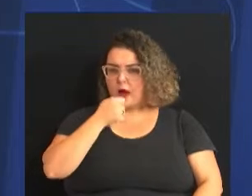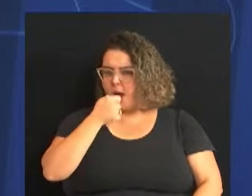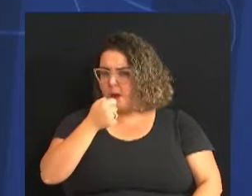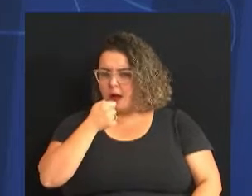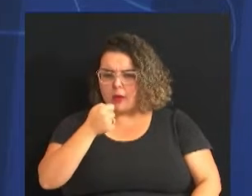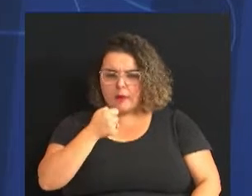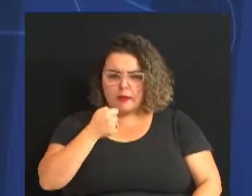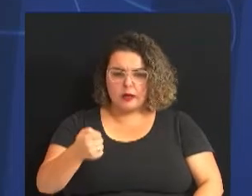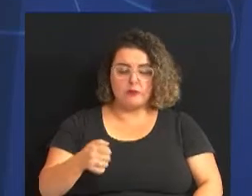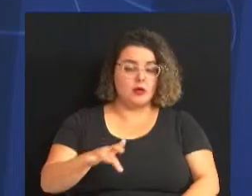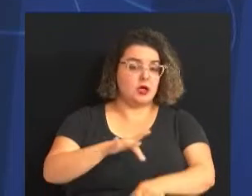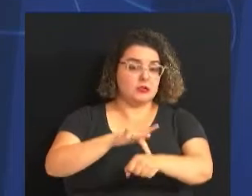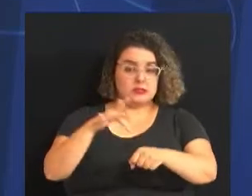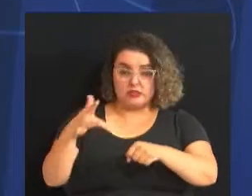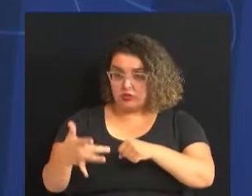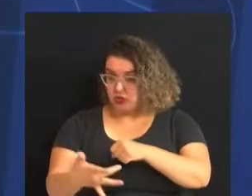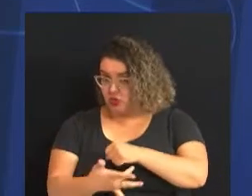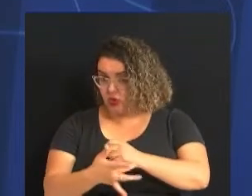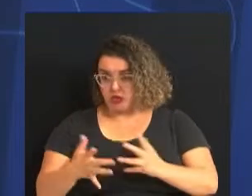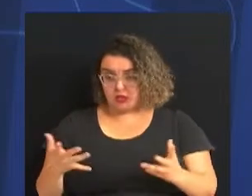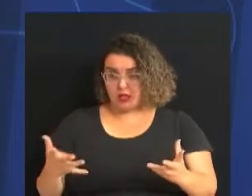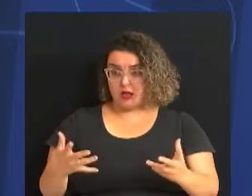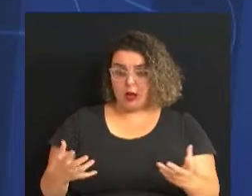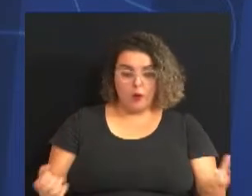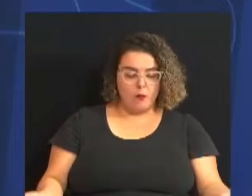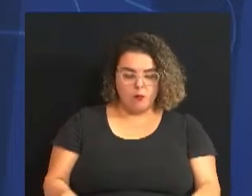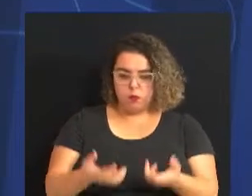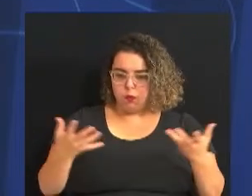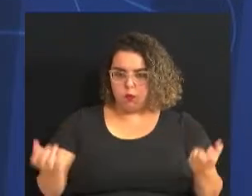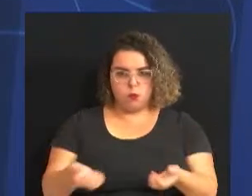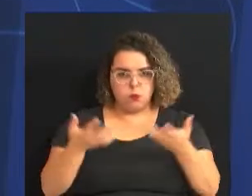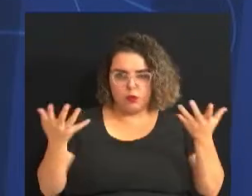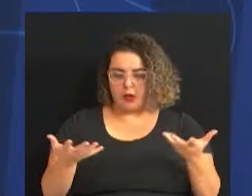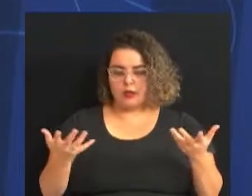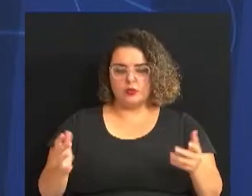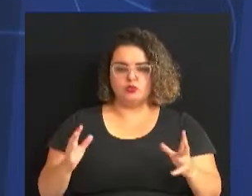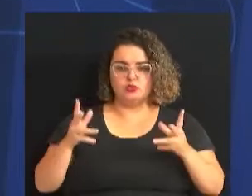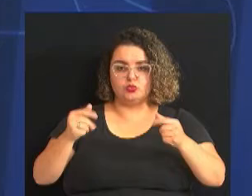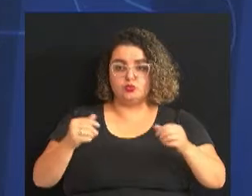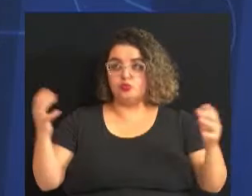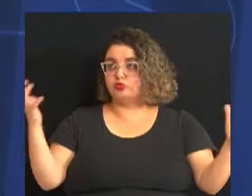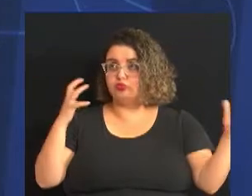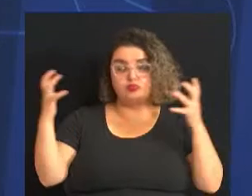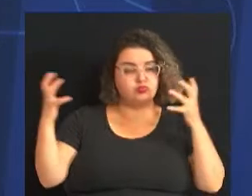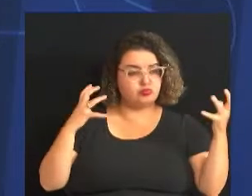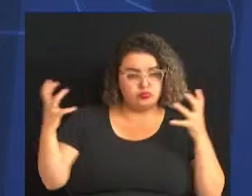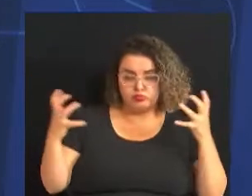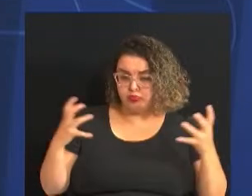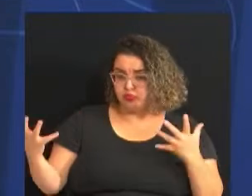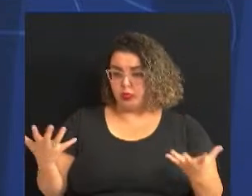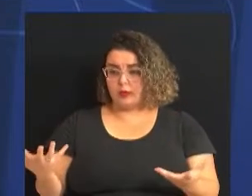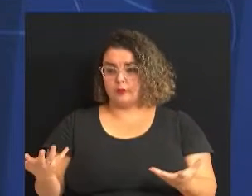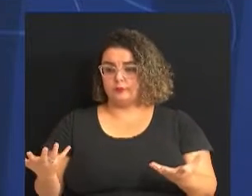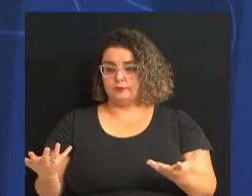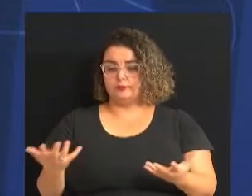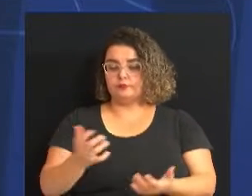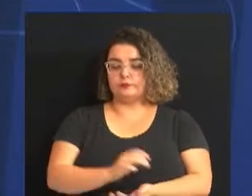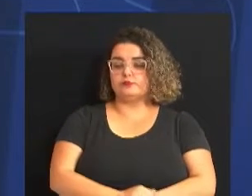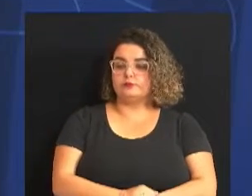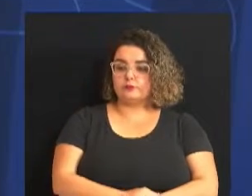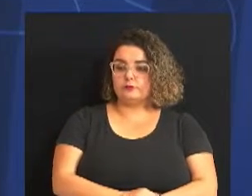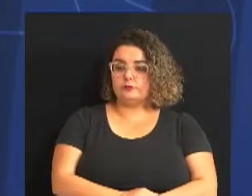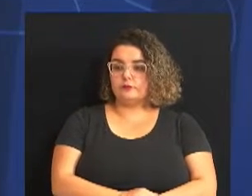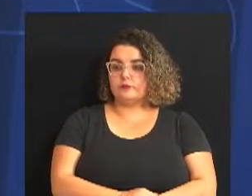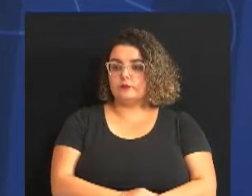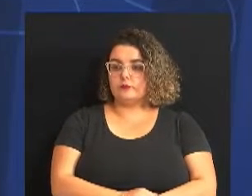redes sociais elas ficam também participando, né? E qual time vai draftar determinado jogador. Isso